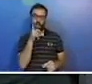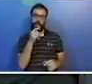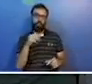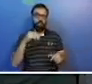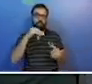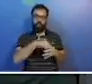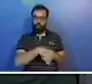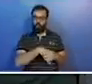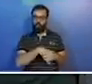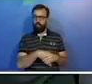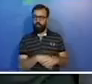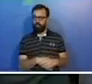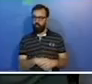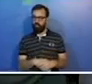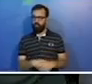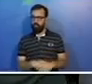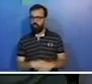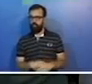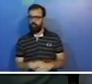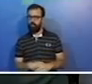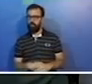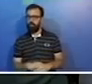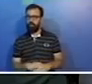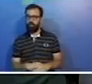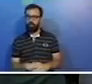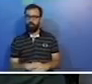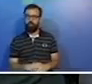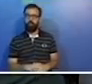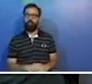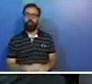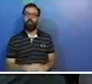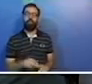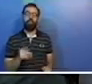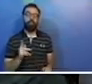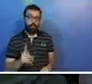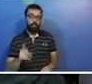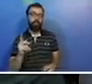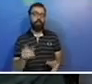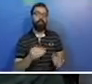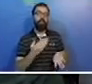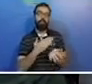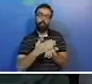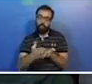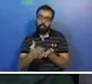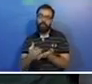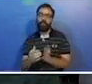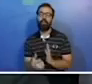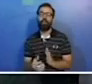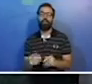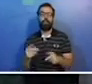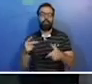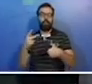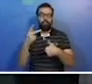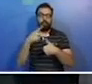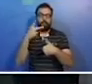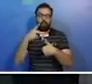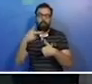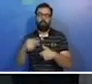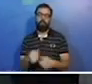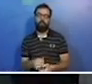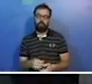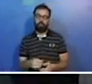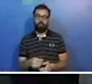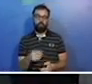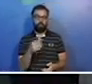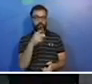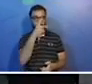Tudo que nós vamos sempre iniciar, nós vamos começar pelo produtor. Nós temos produtores,